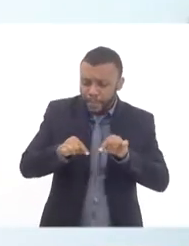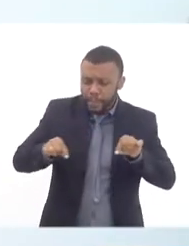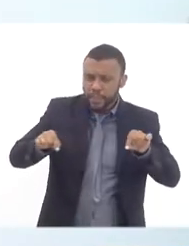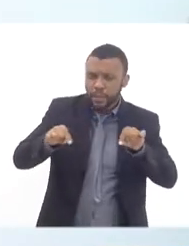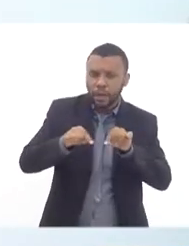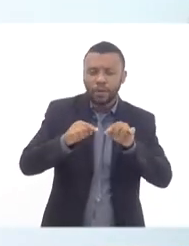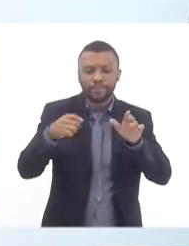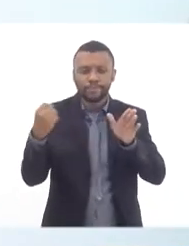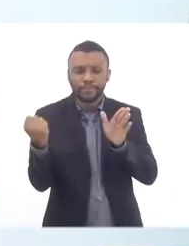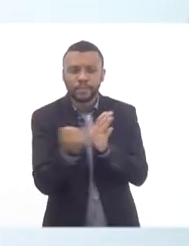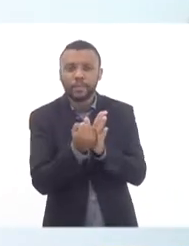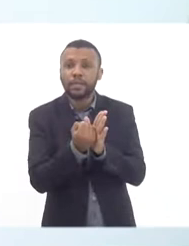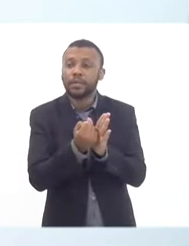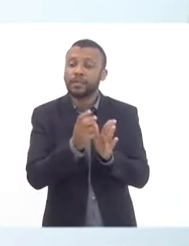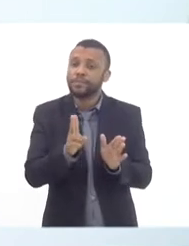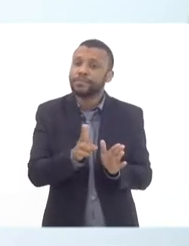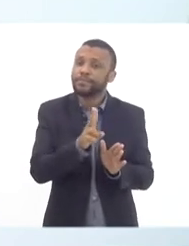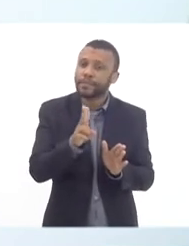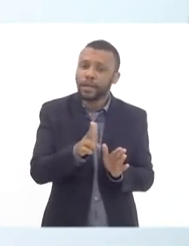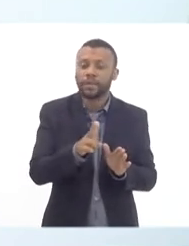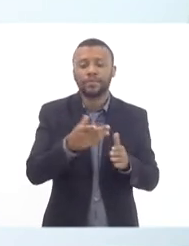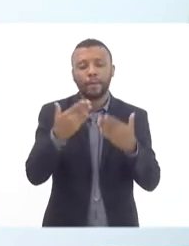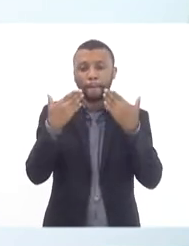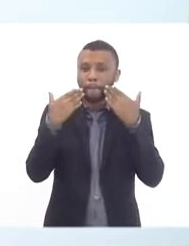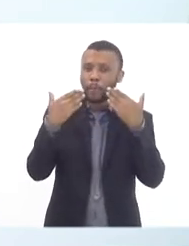Tombamento e utilidade pública na Praia das Pedrinhas.